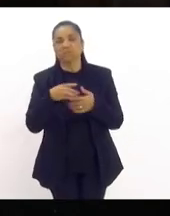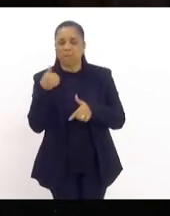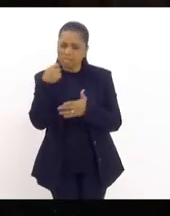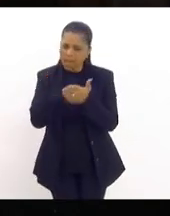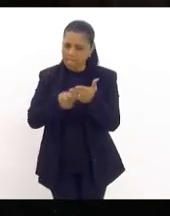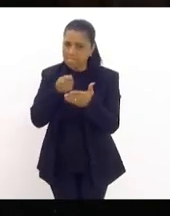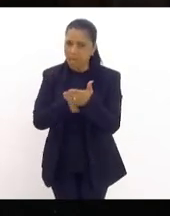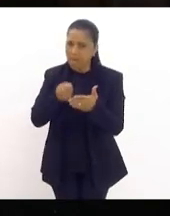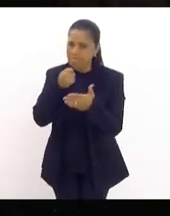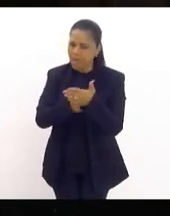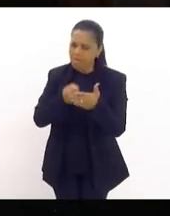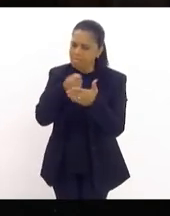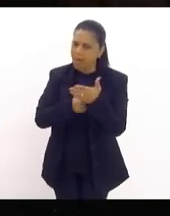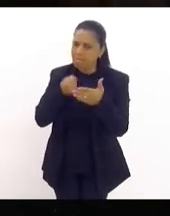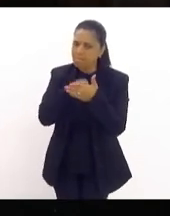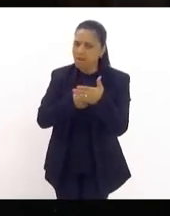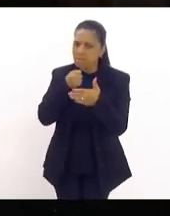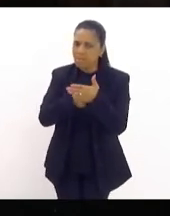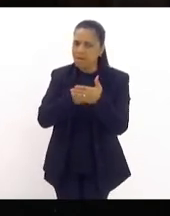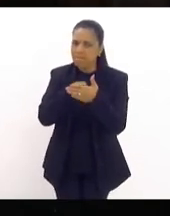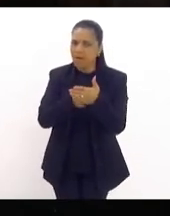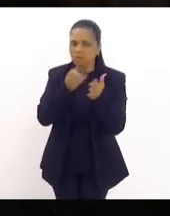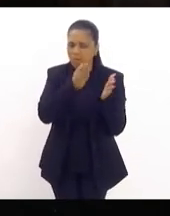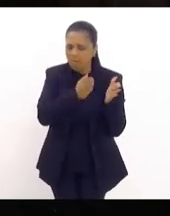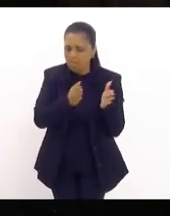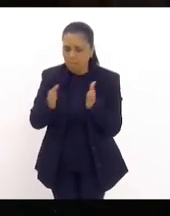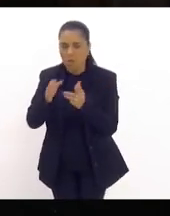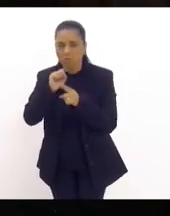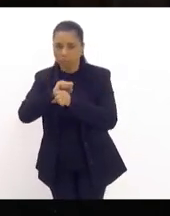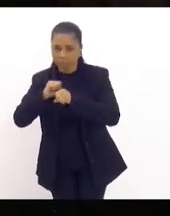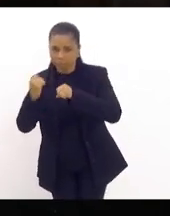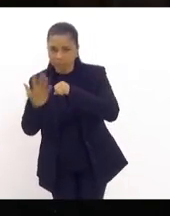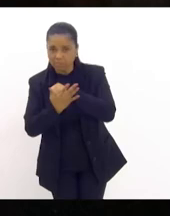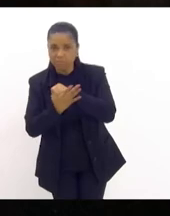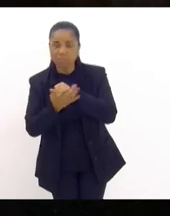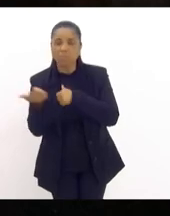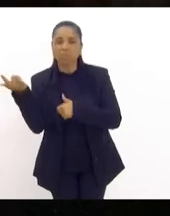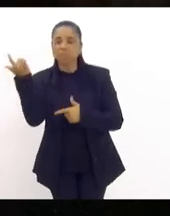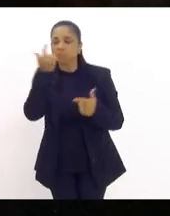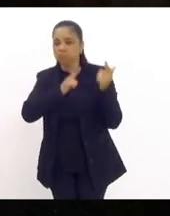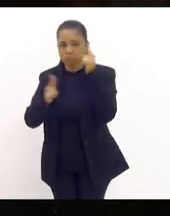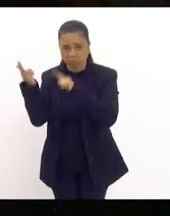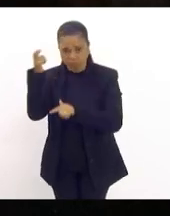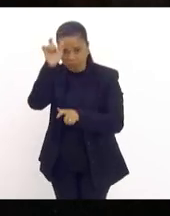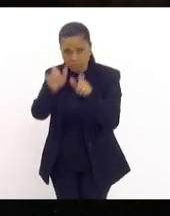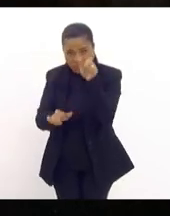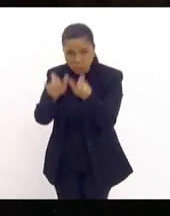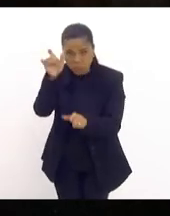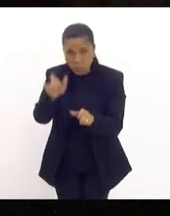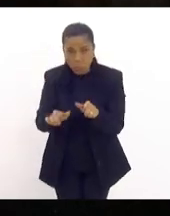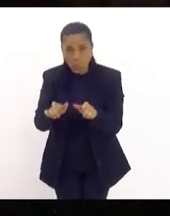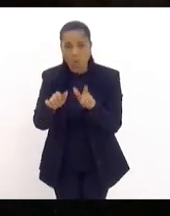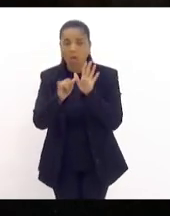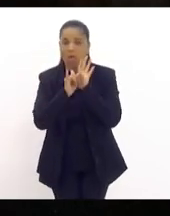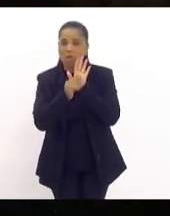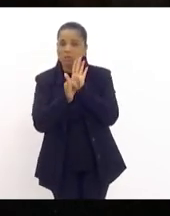resistência durante o processo pandêmico, que elas agora possam acessar esses editais de